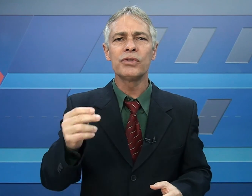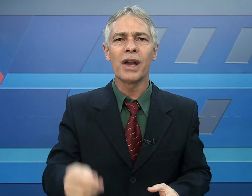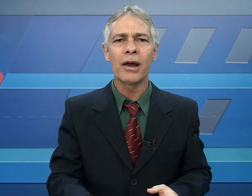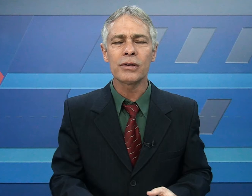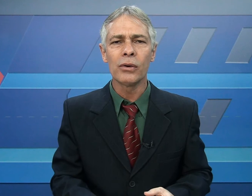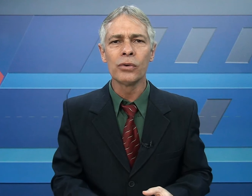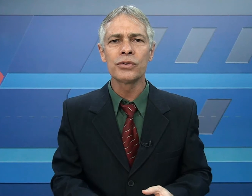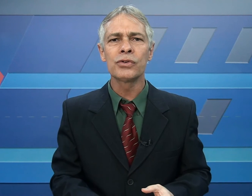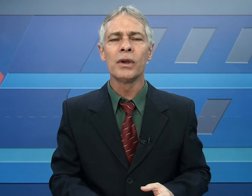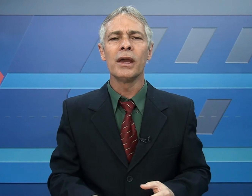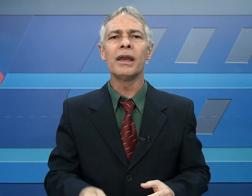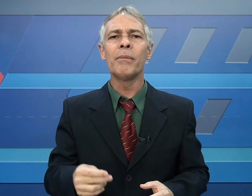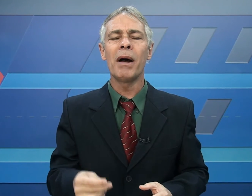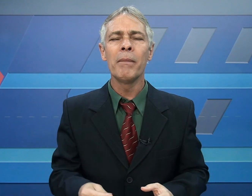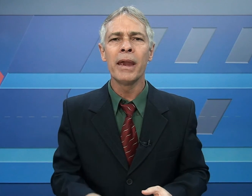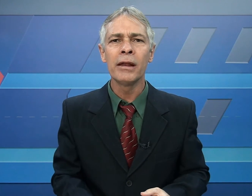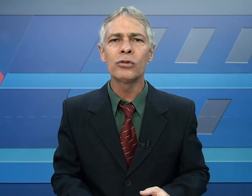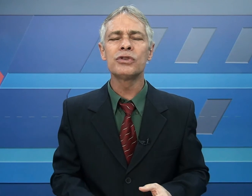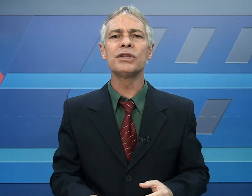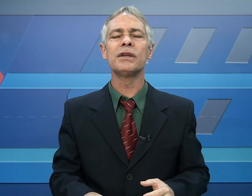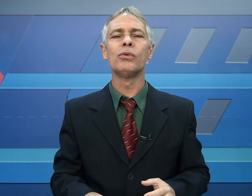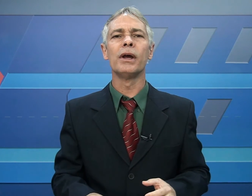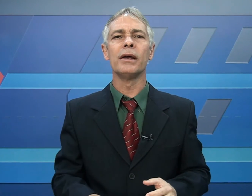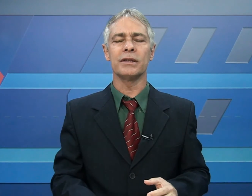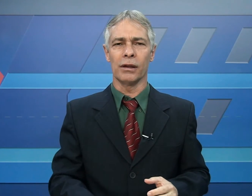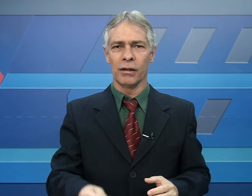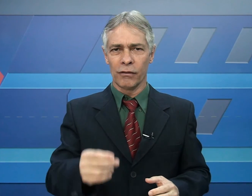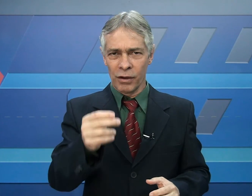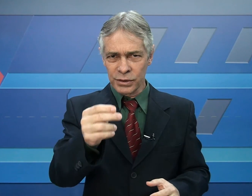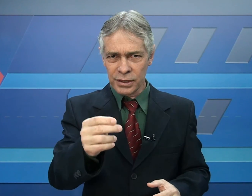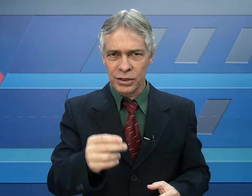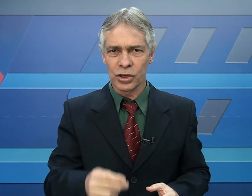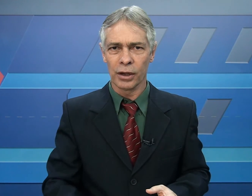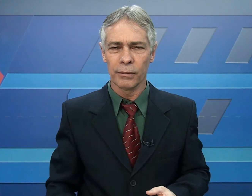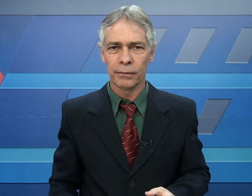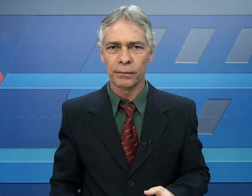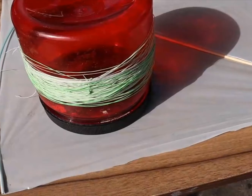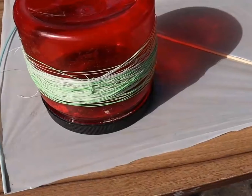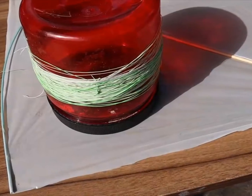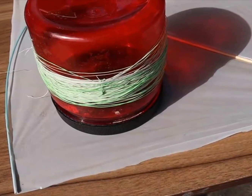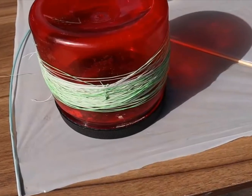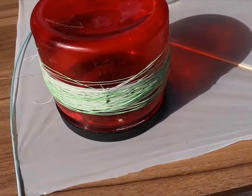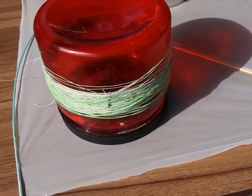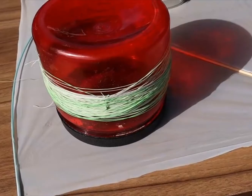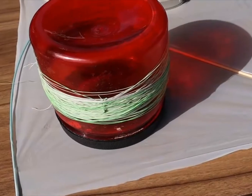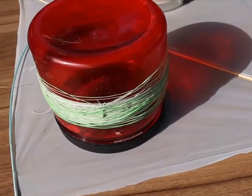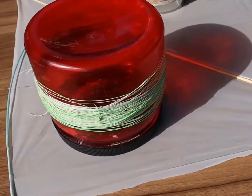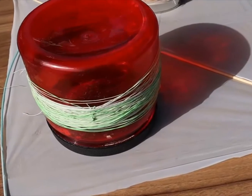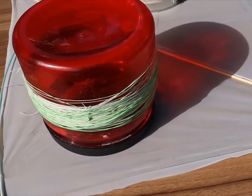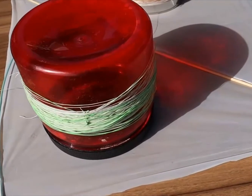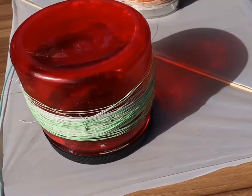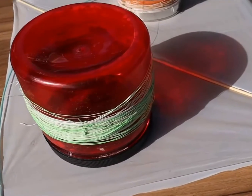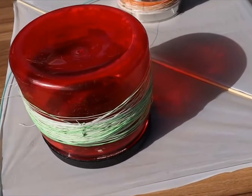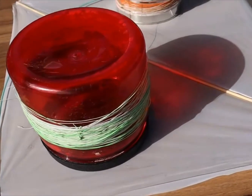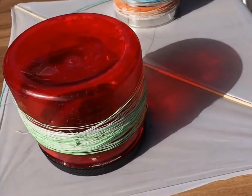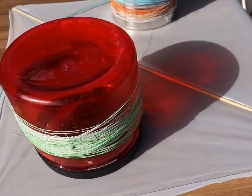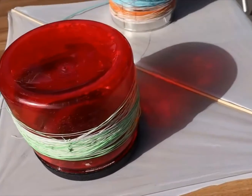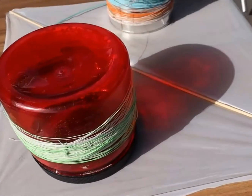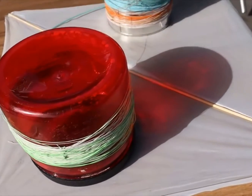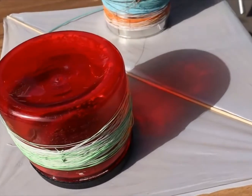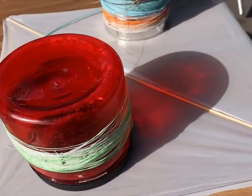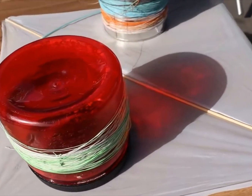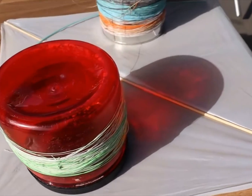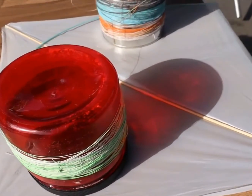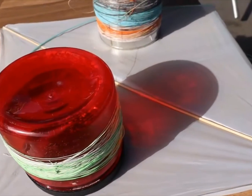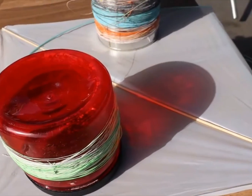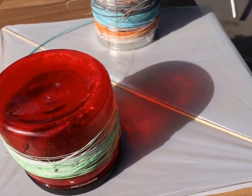possam usar os equipamentos de segurança. Vamos assistir. Corte essa ideia. Com esse tema, a